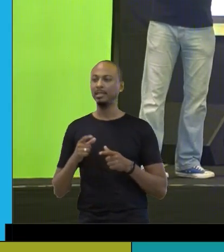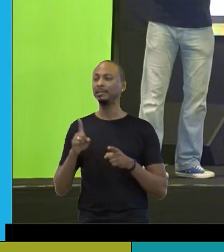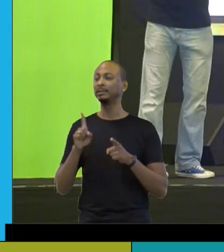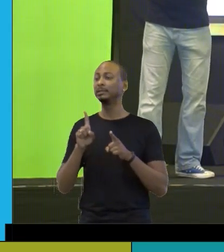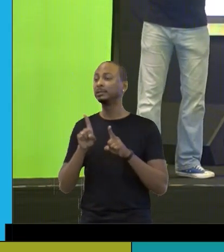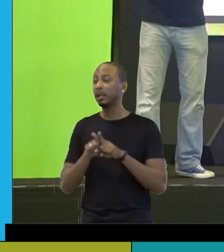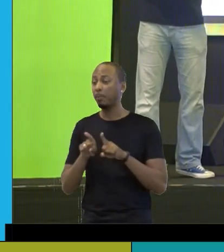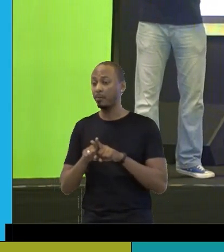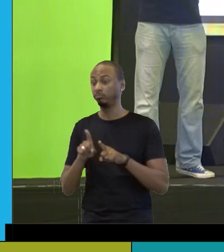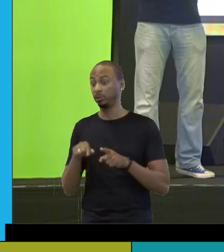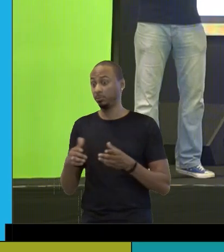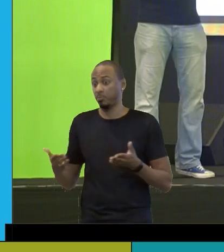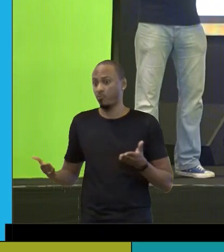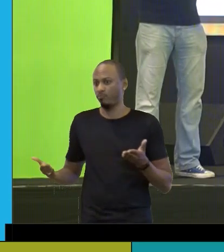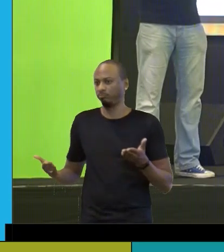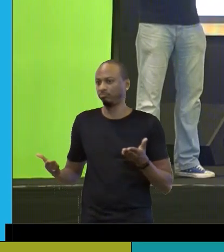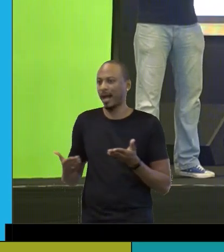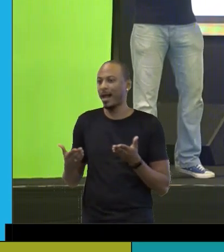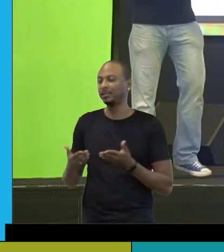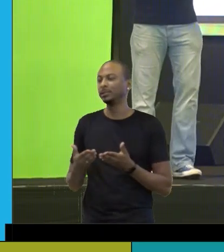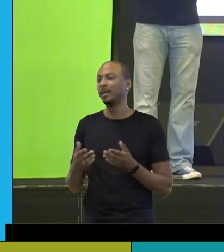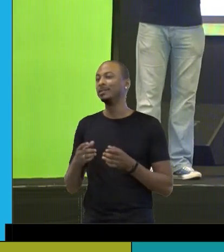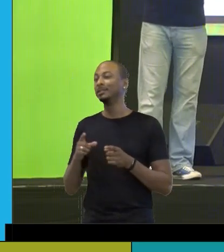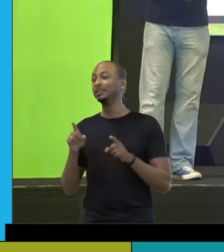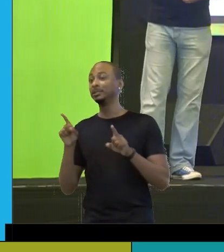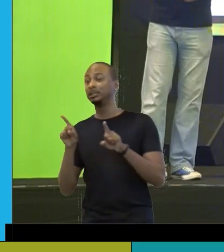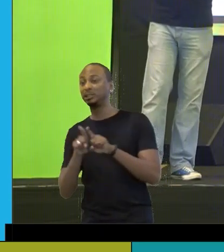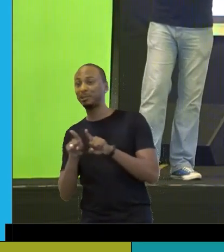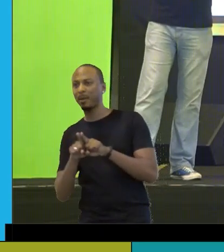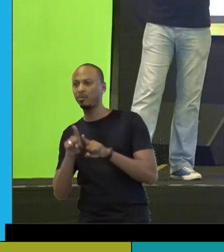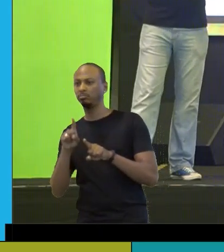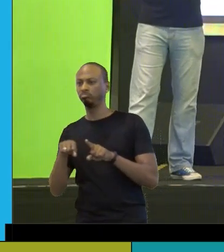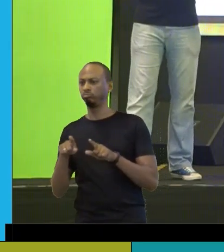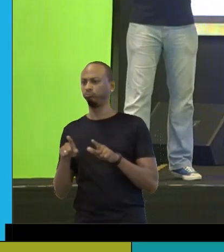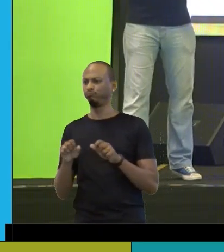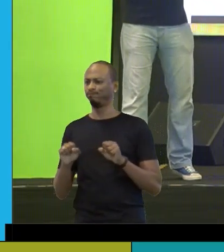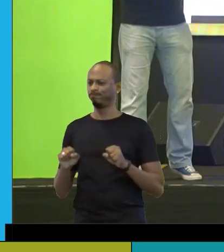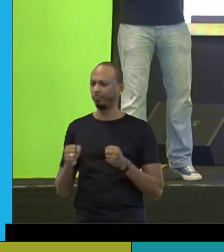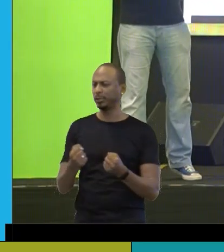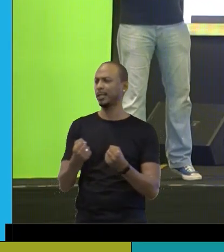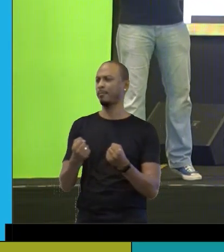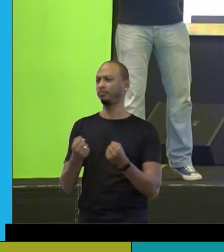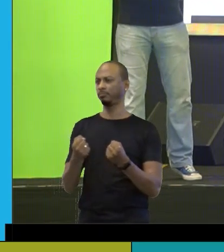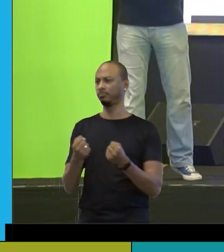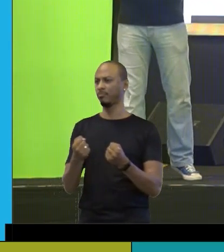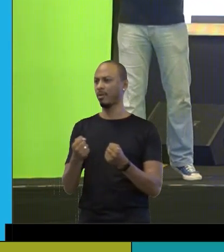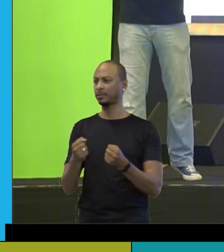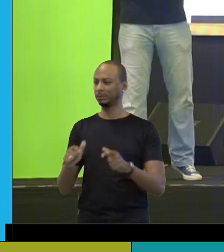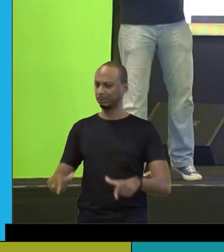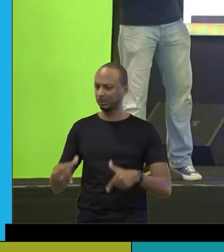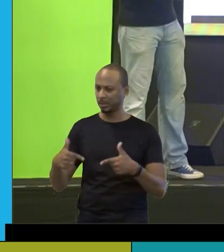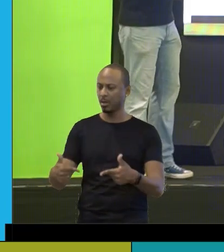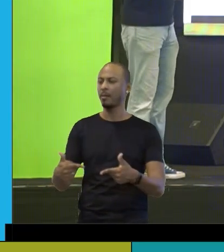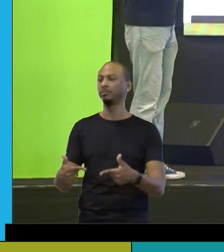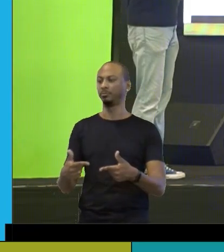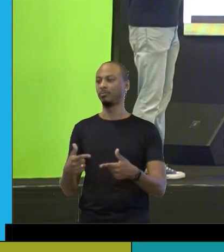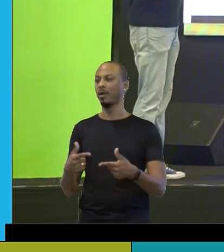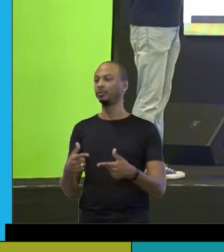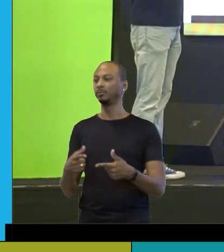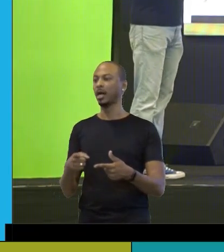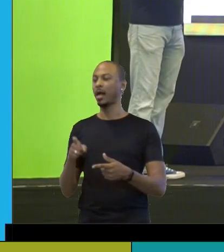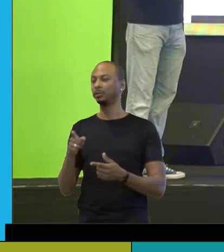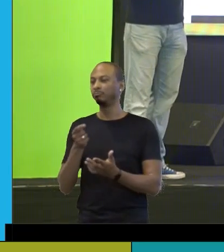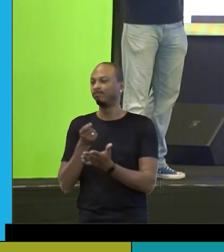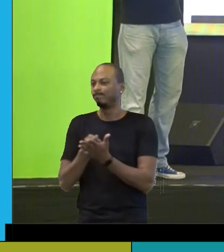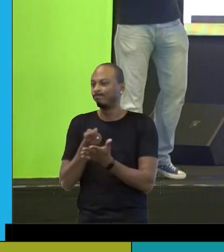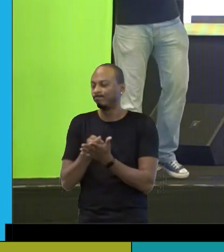a realidade quando ela exige que nós tenhamos uma determinada ação. Então,